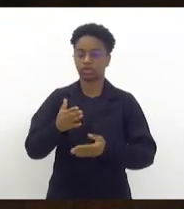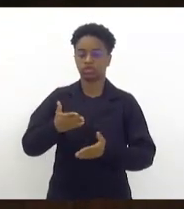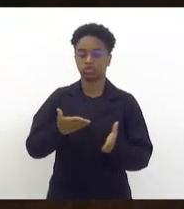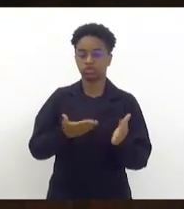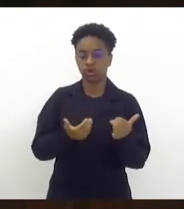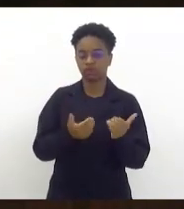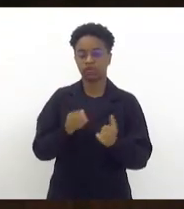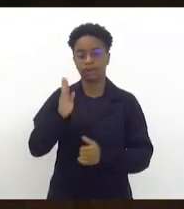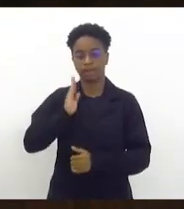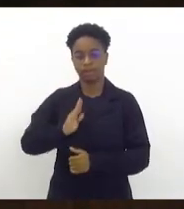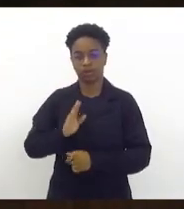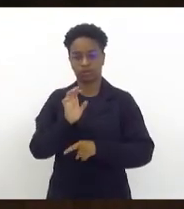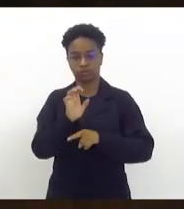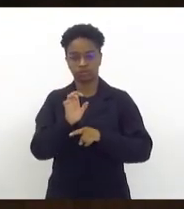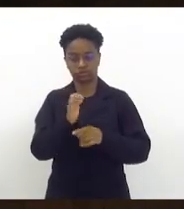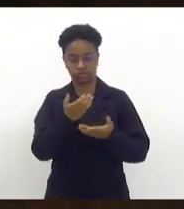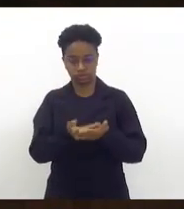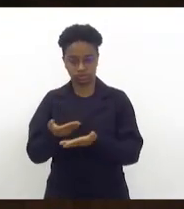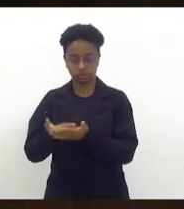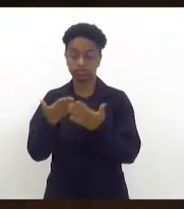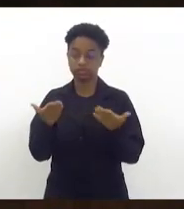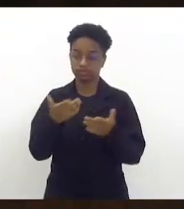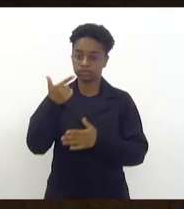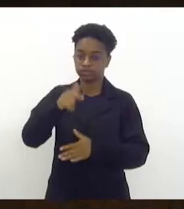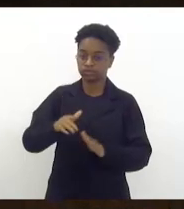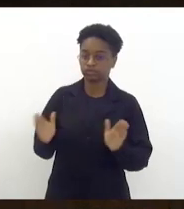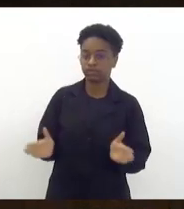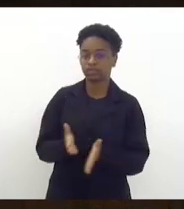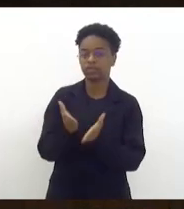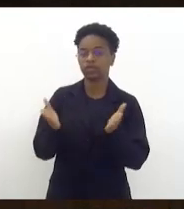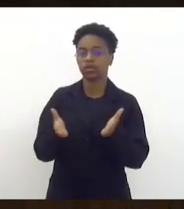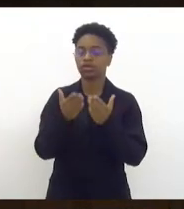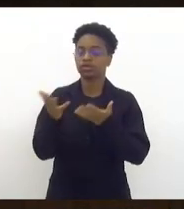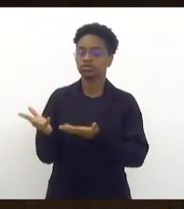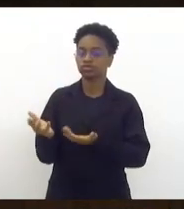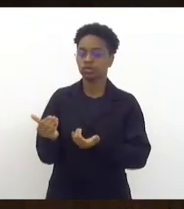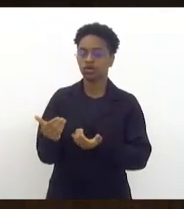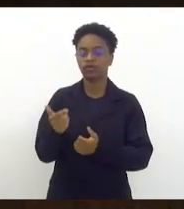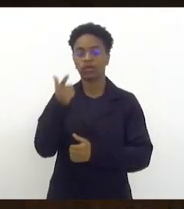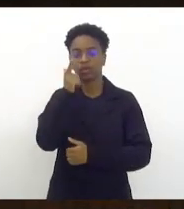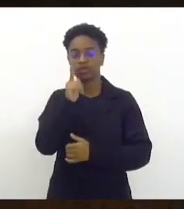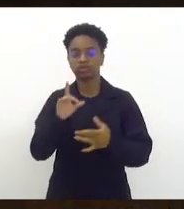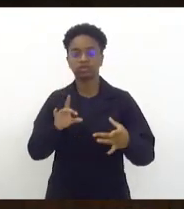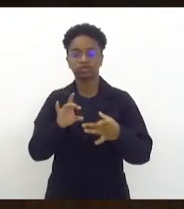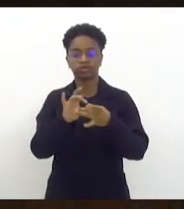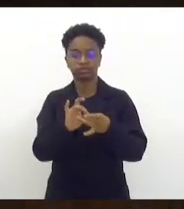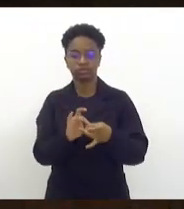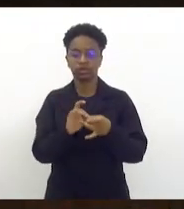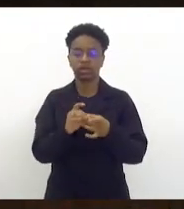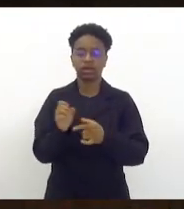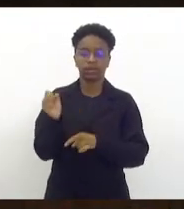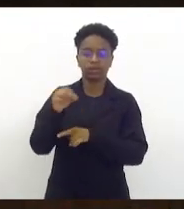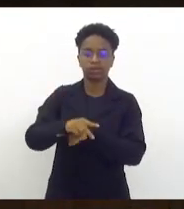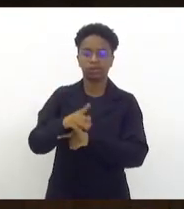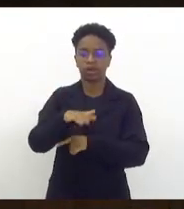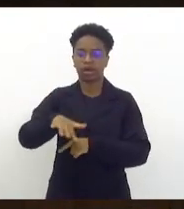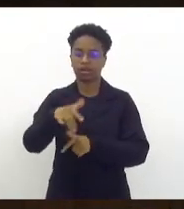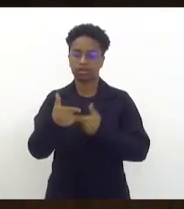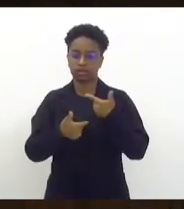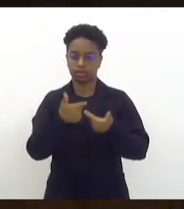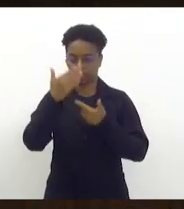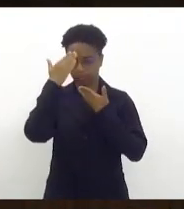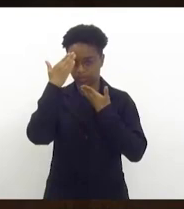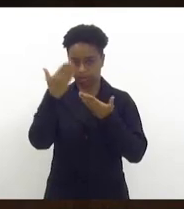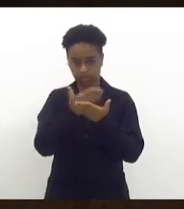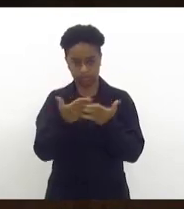estudos. Então, é mais um incentivo para que a juventude seja integrada no mercado de trabalho. Muito